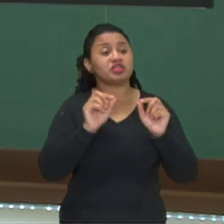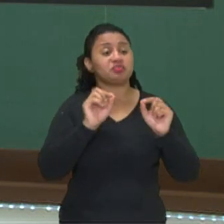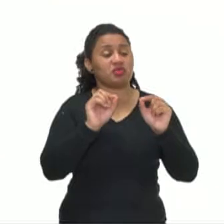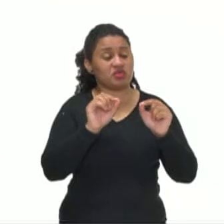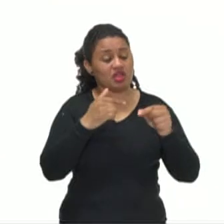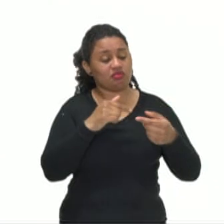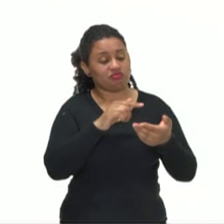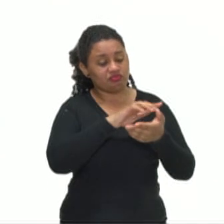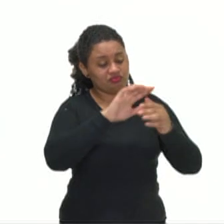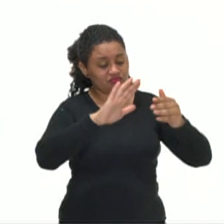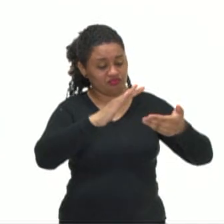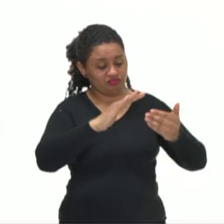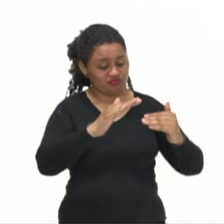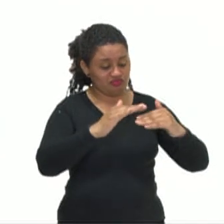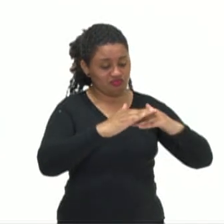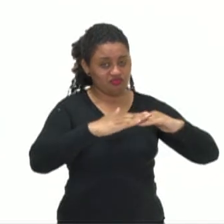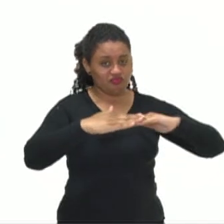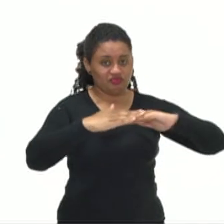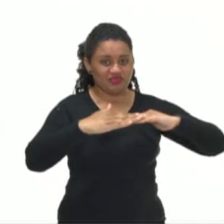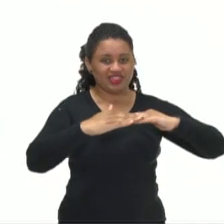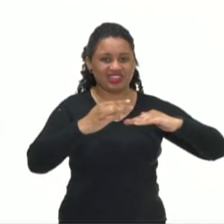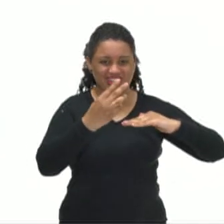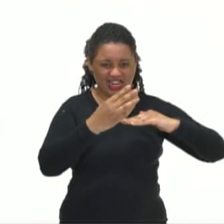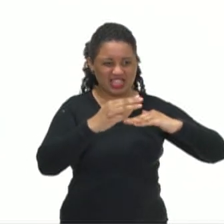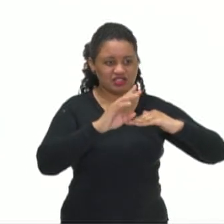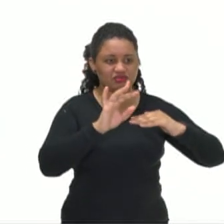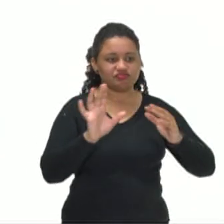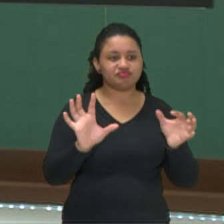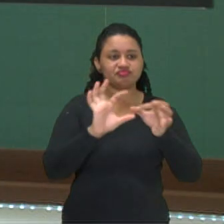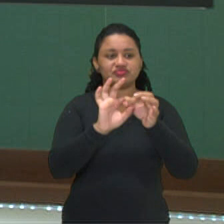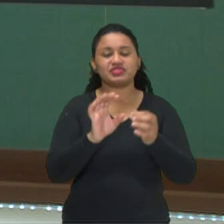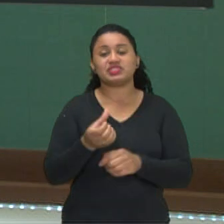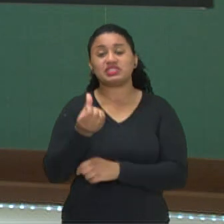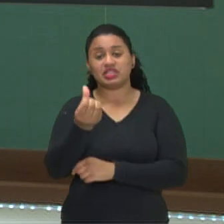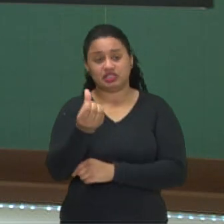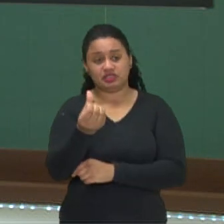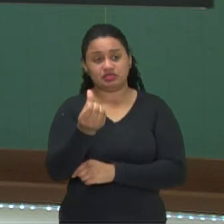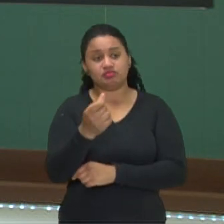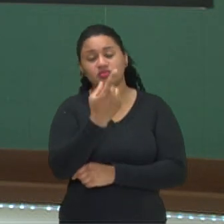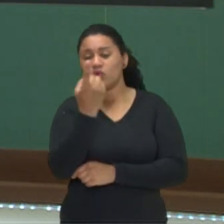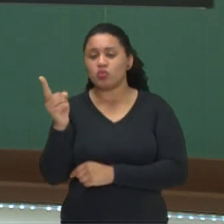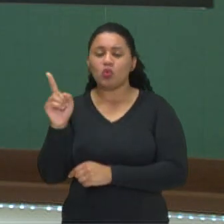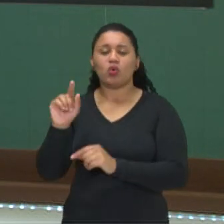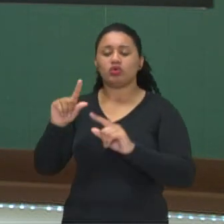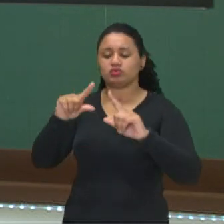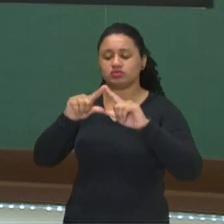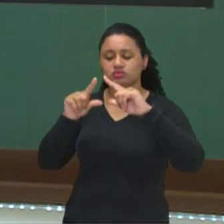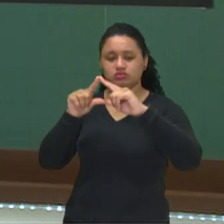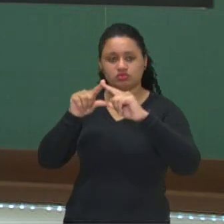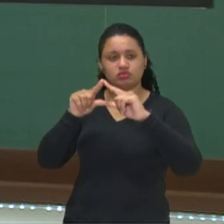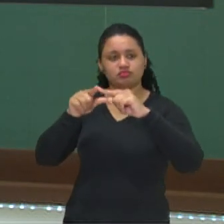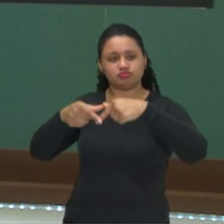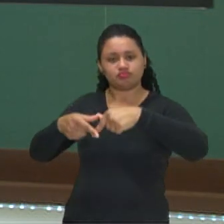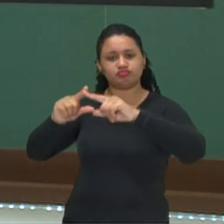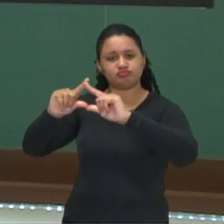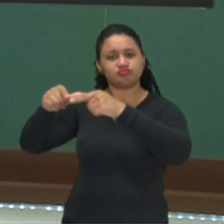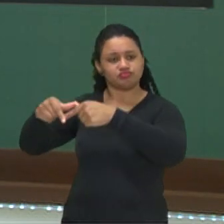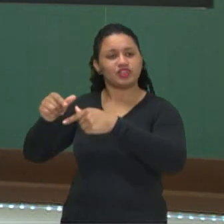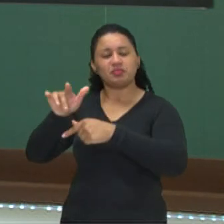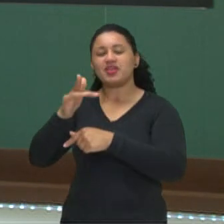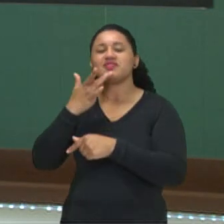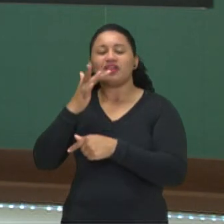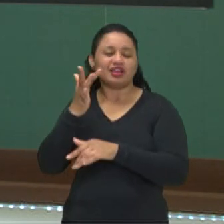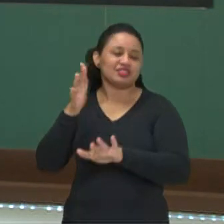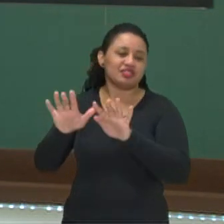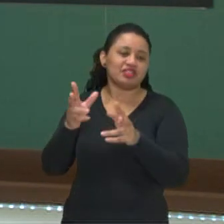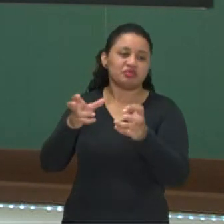verificar que ele vai unir esta face à face 6. No tetraedro talvez ficou mais